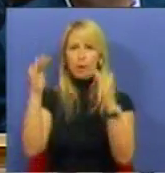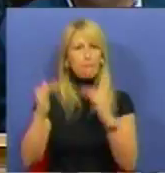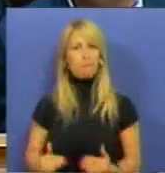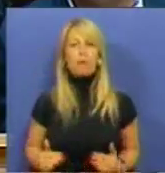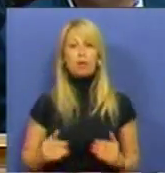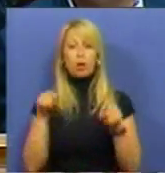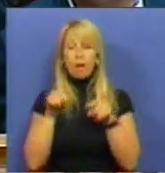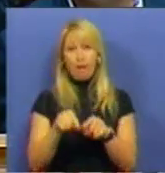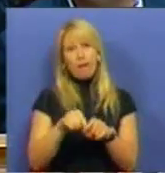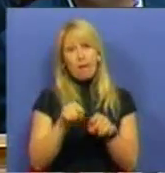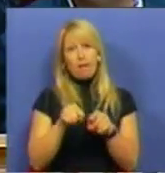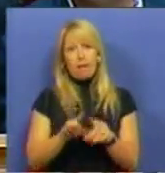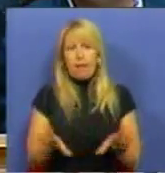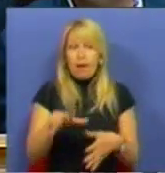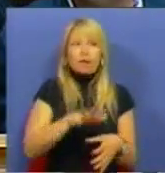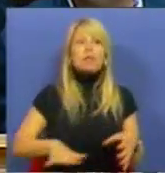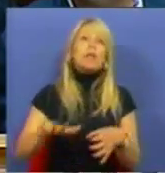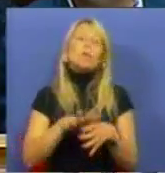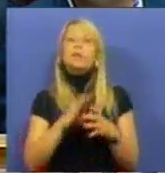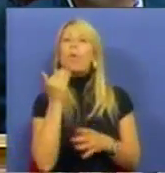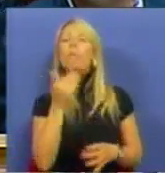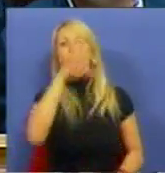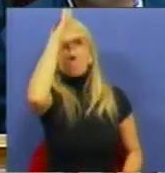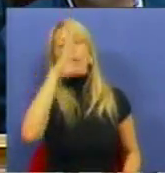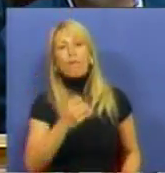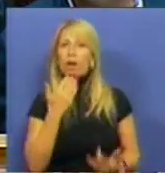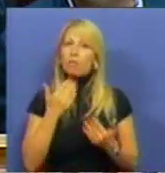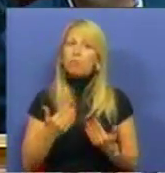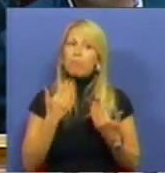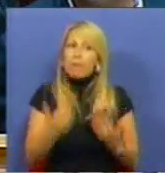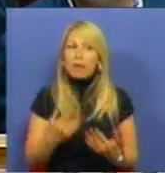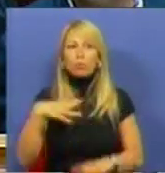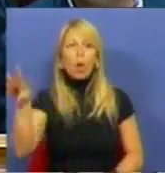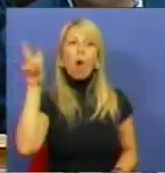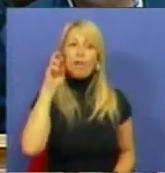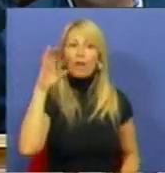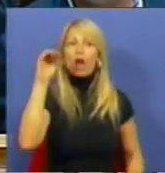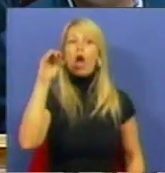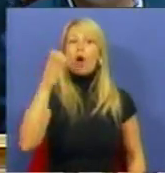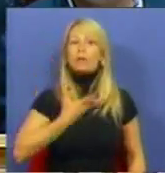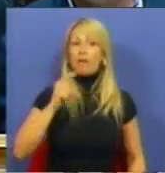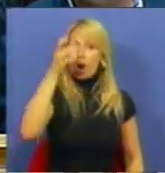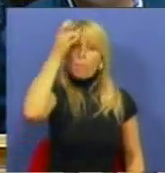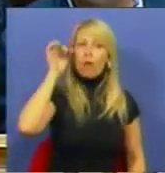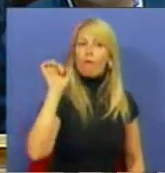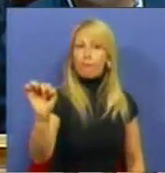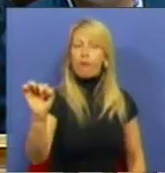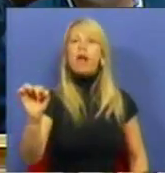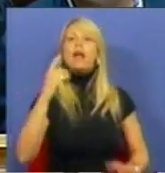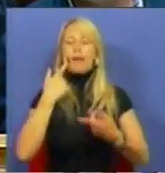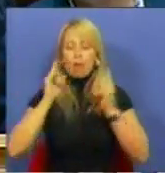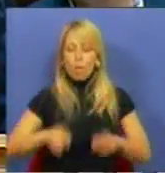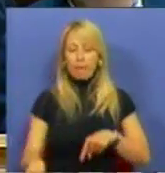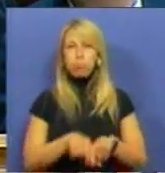Neste contexto, pedimos ao Governo que ouça a OCDE e que comece por uma política de redistribuição de